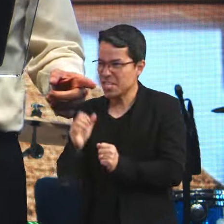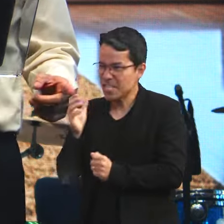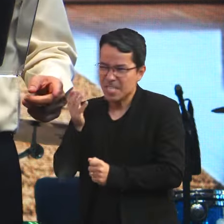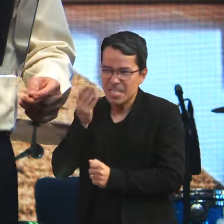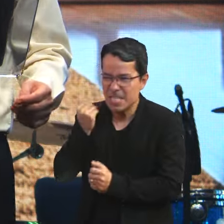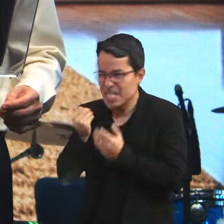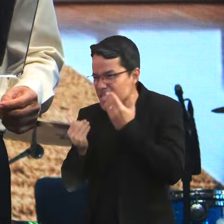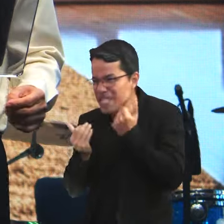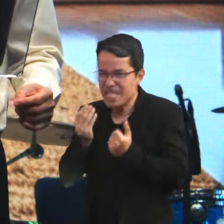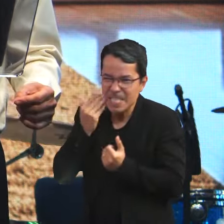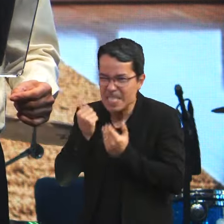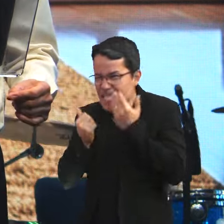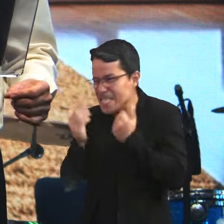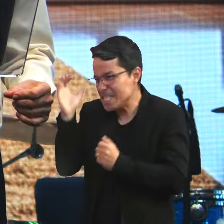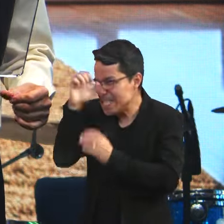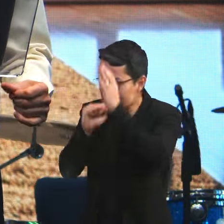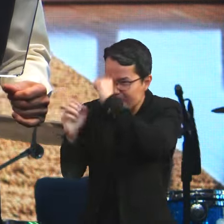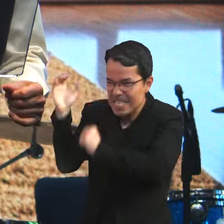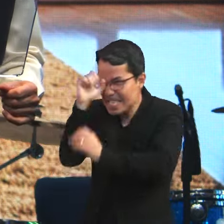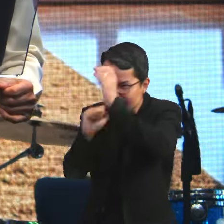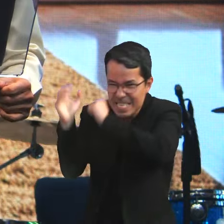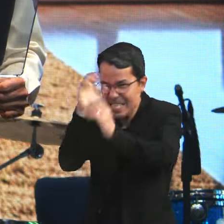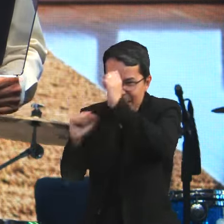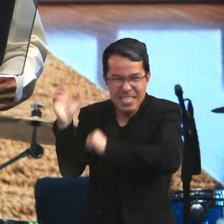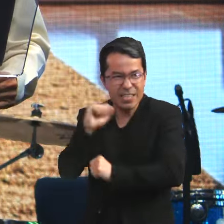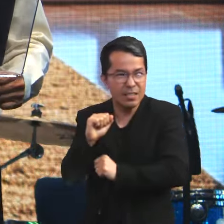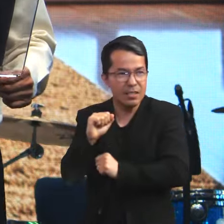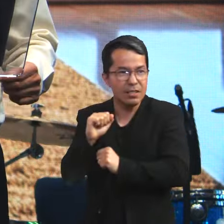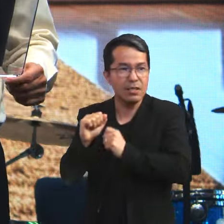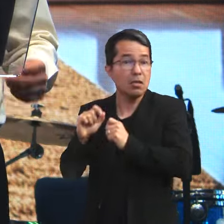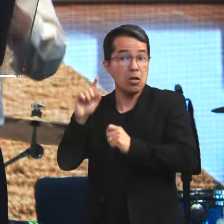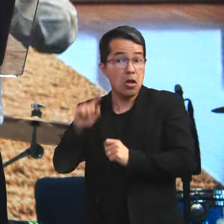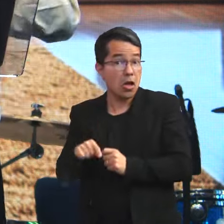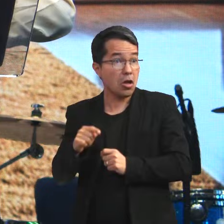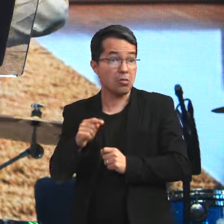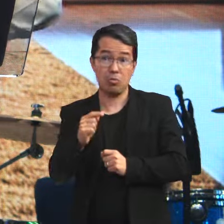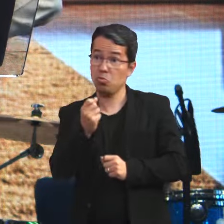está isso o que ele escolhe